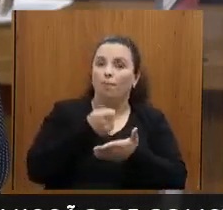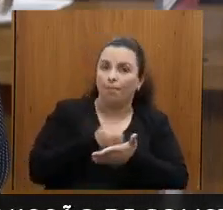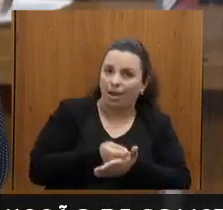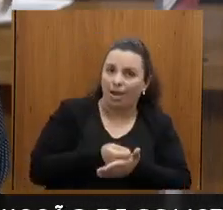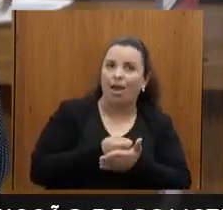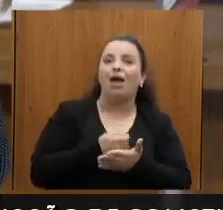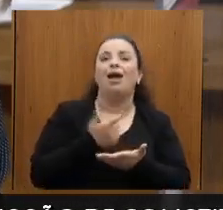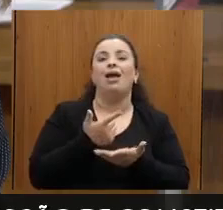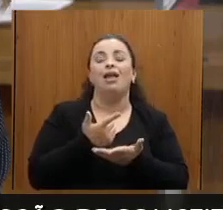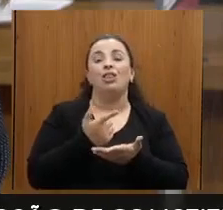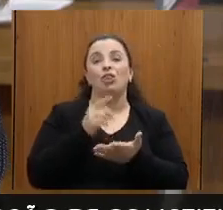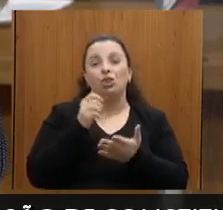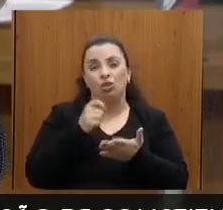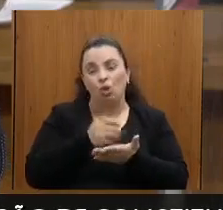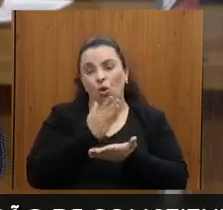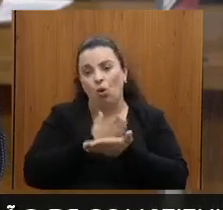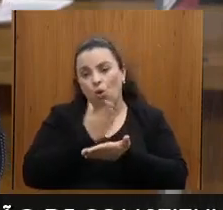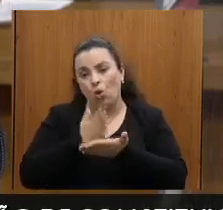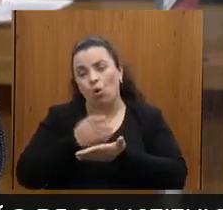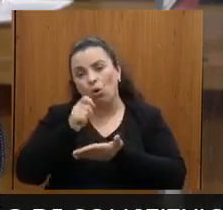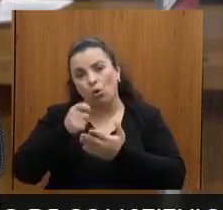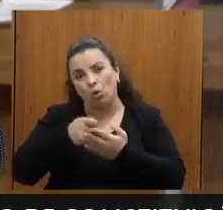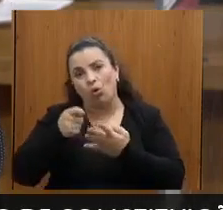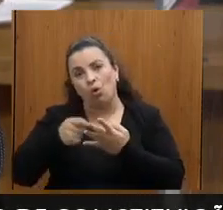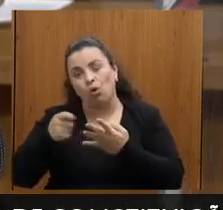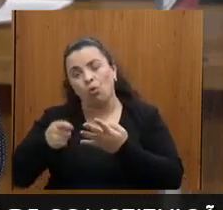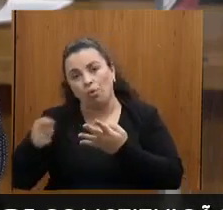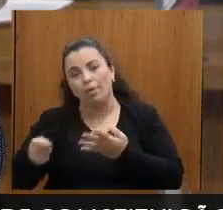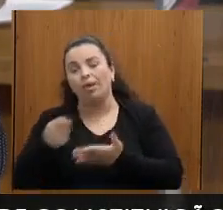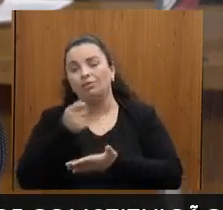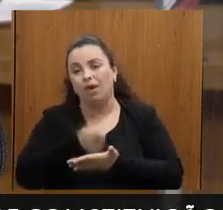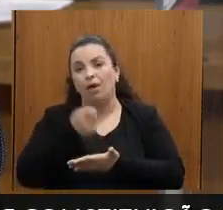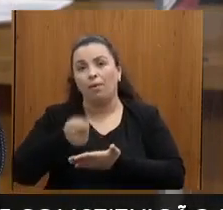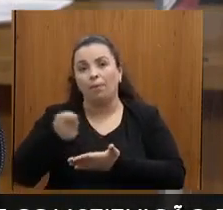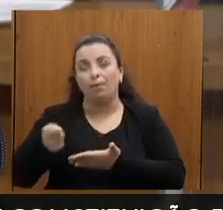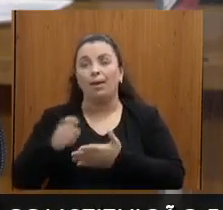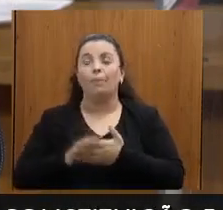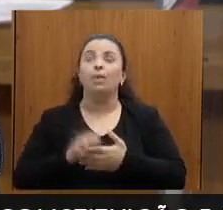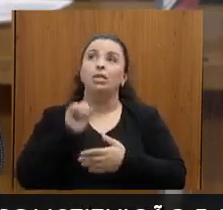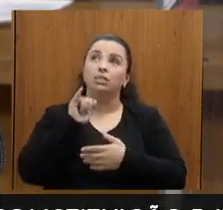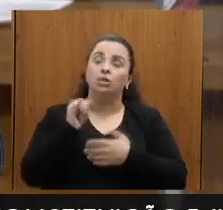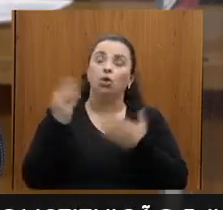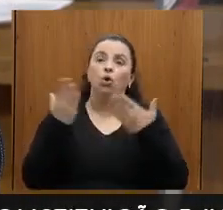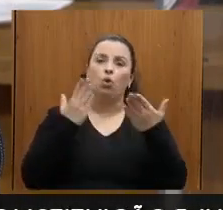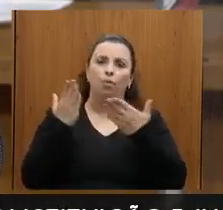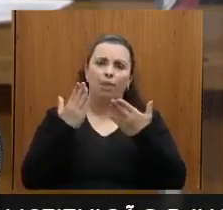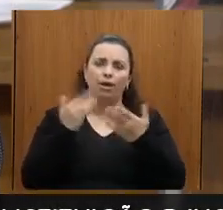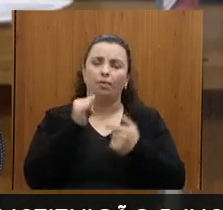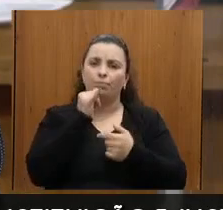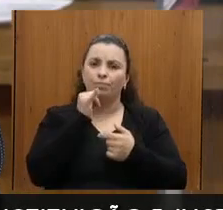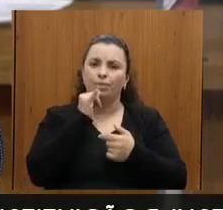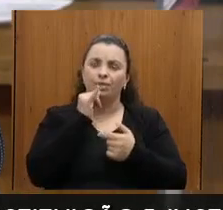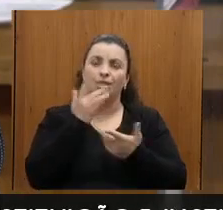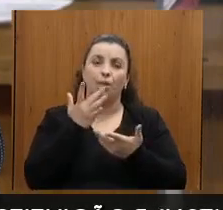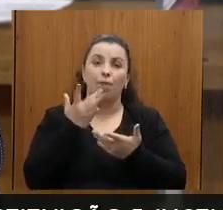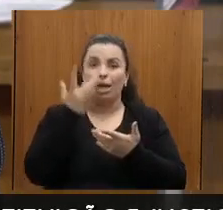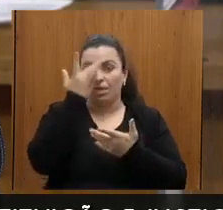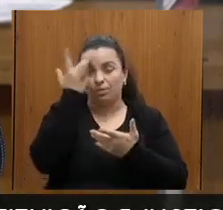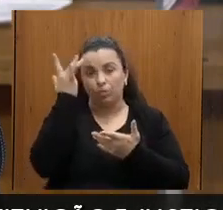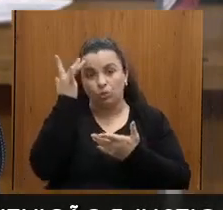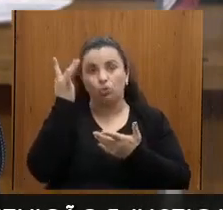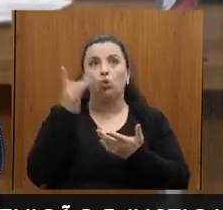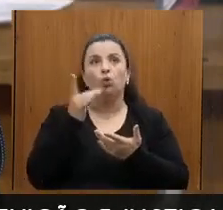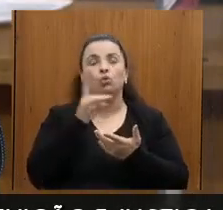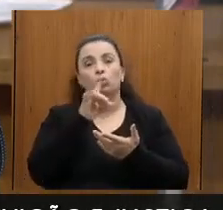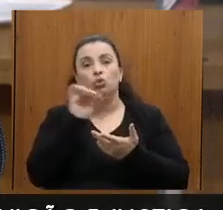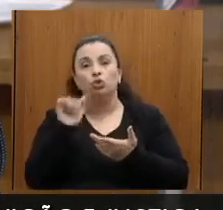milhões mensalmente necessariamente. Então, se eu considerasse, por exemplo, estáticas as pessoas pela data